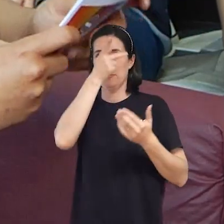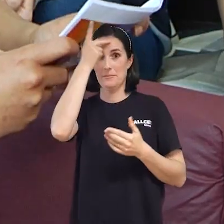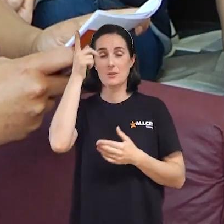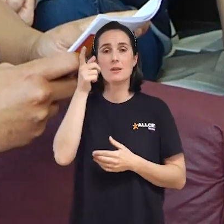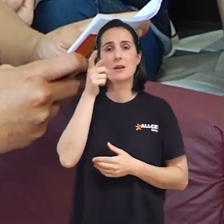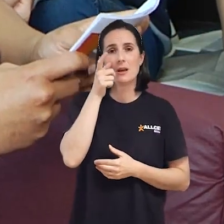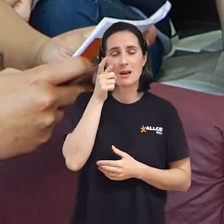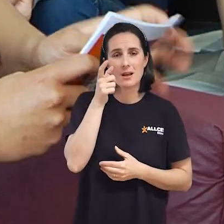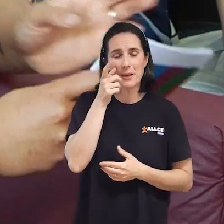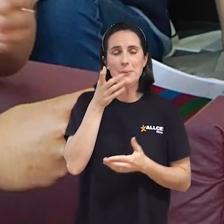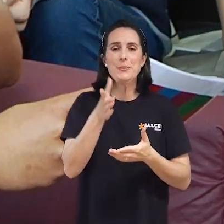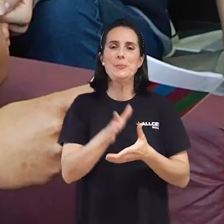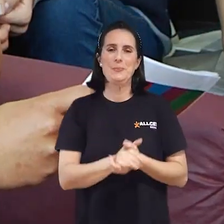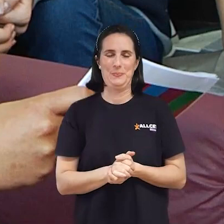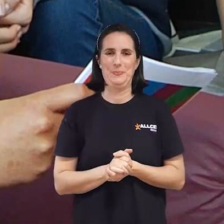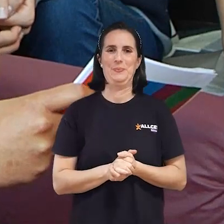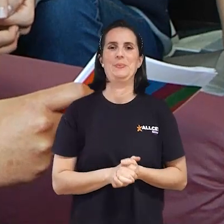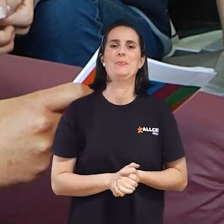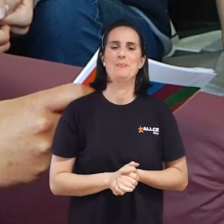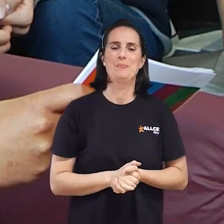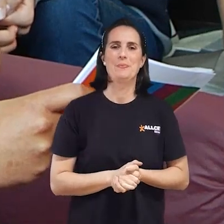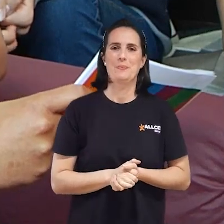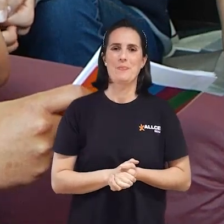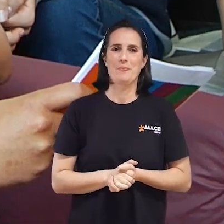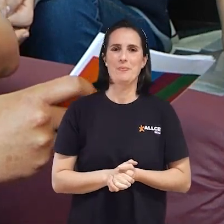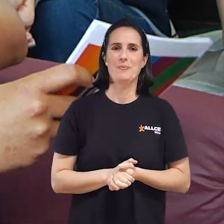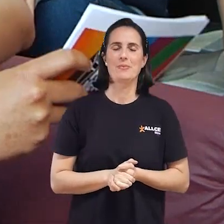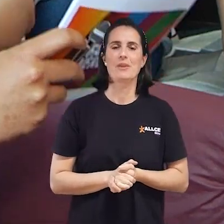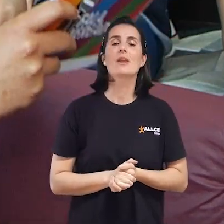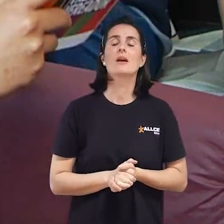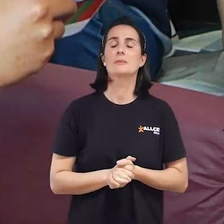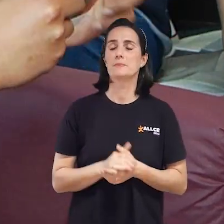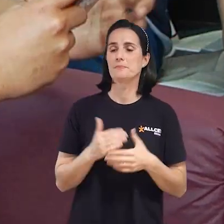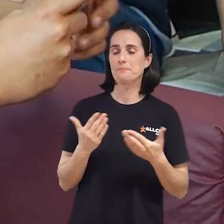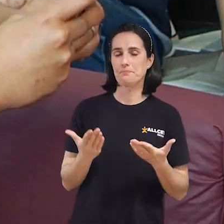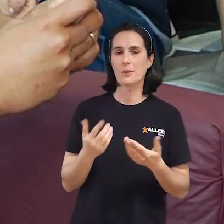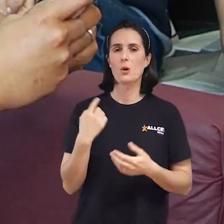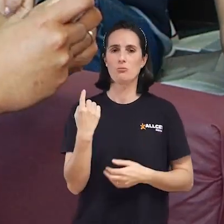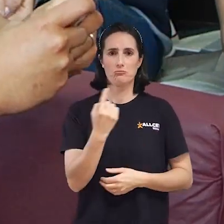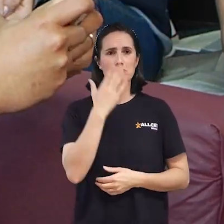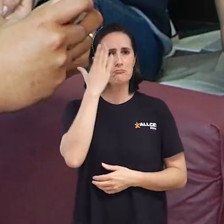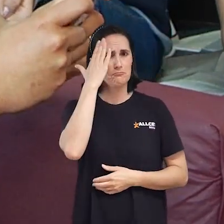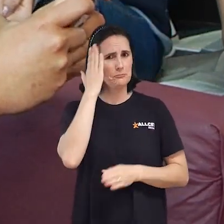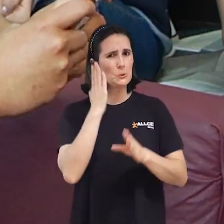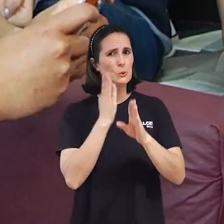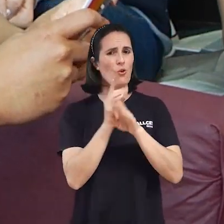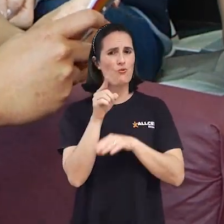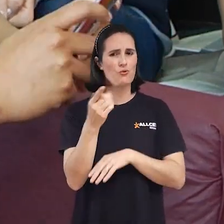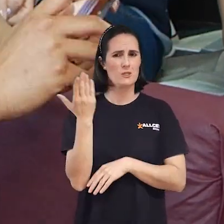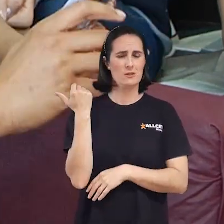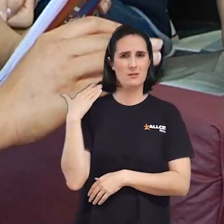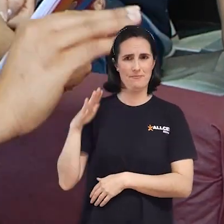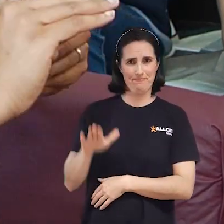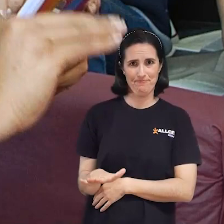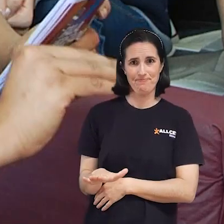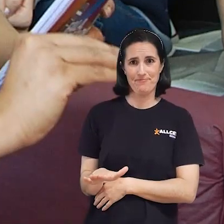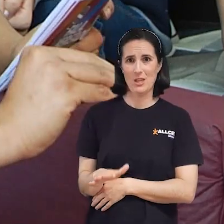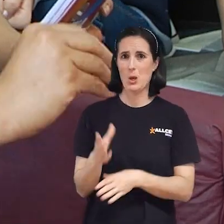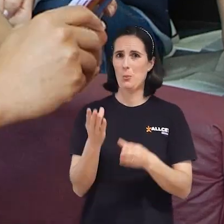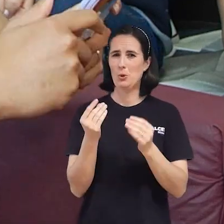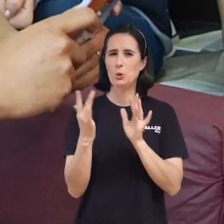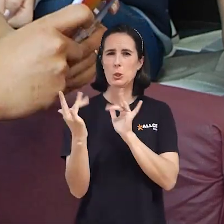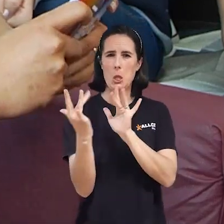com a plateia e principalmente com você que nos acompanha. Vereador, nós ficamos sabendo que na